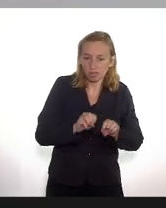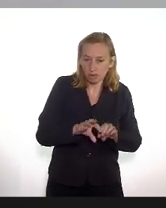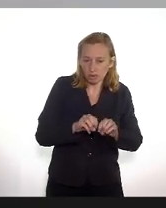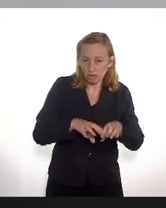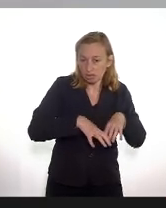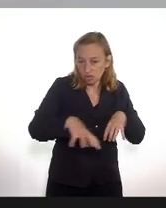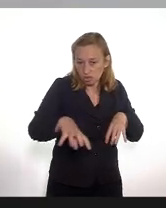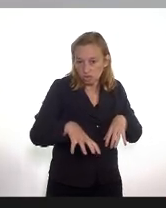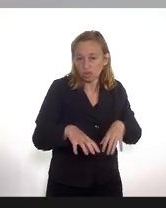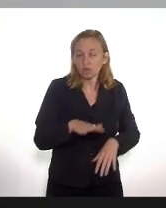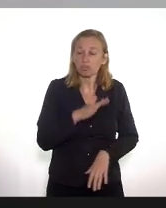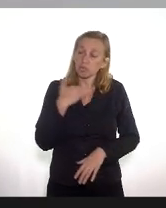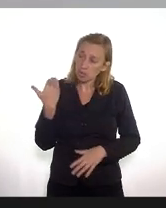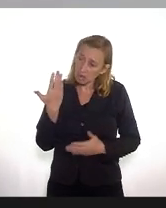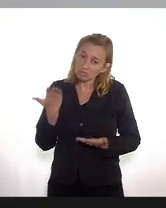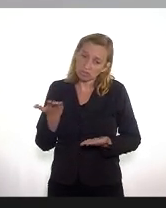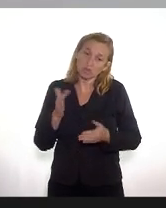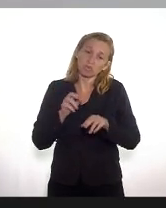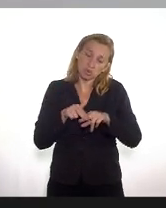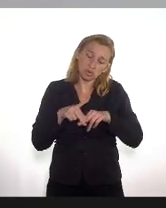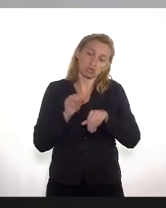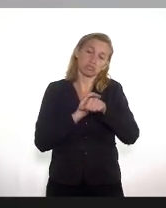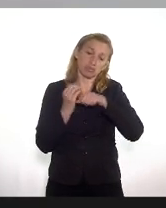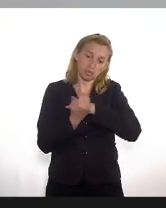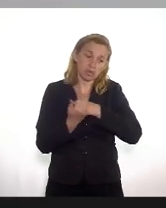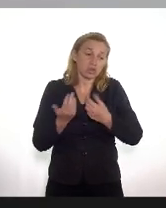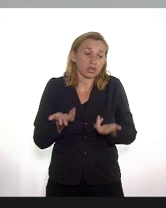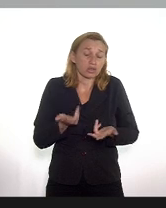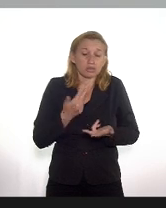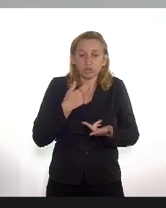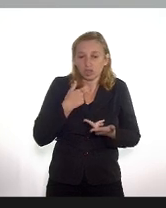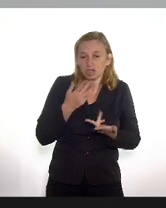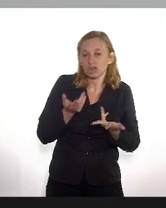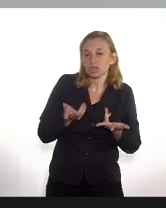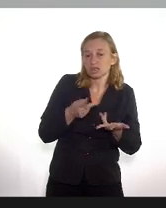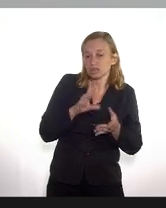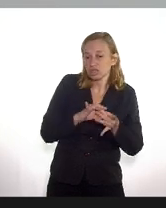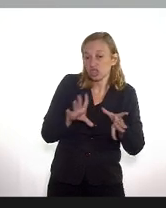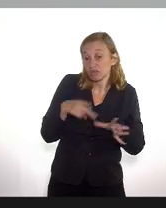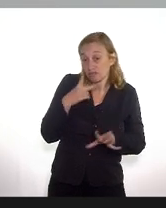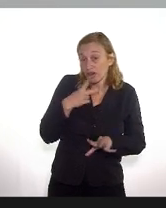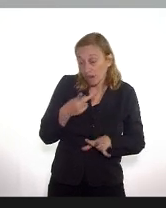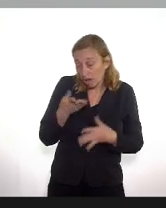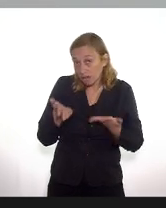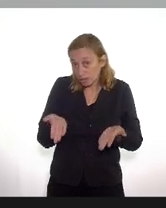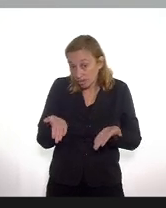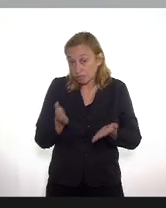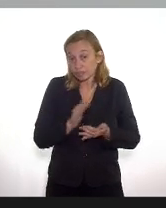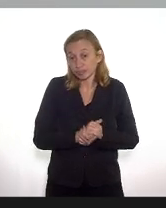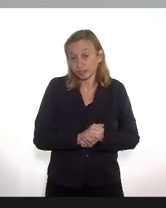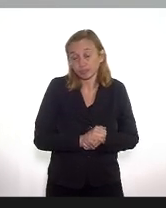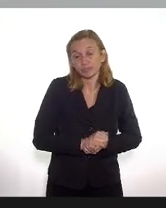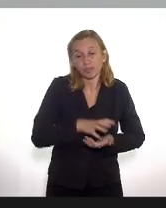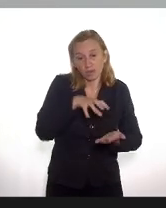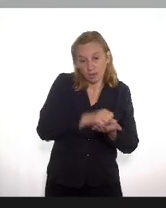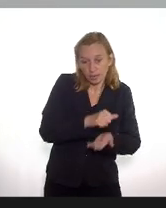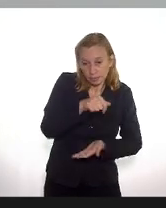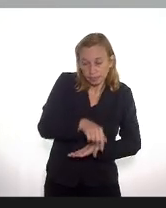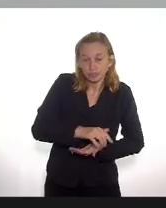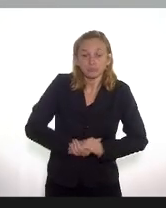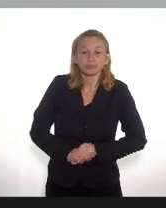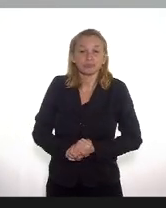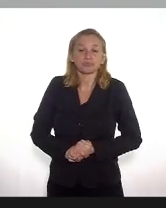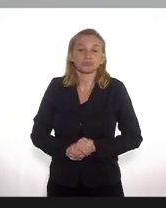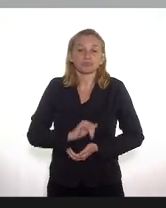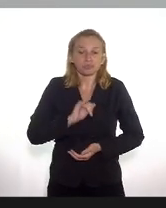Distância, faleceram por conta da Covid, então a gente não poderia deixar de fazer esse devido registro. Queria,